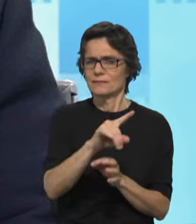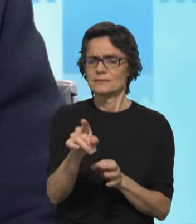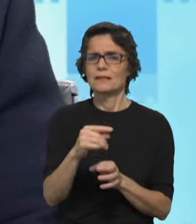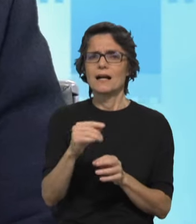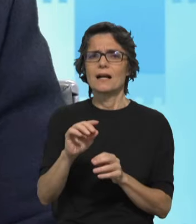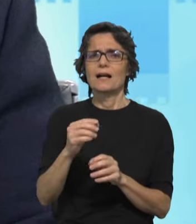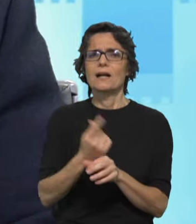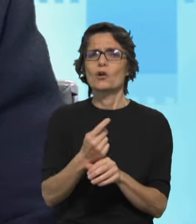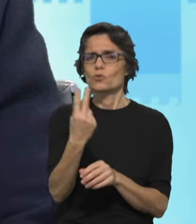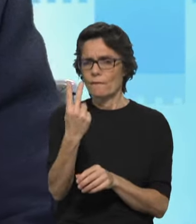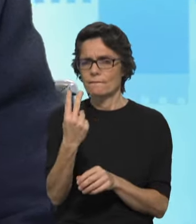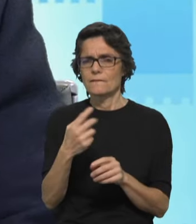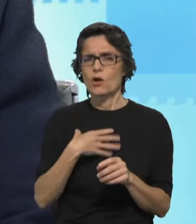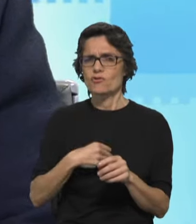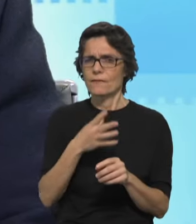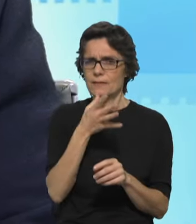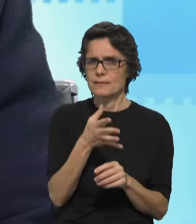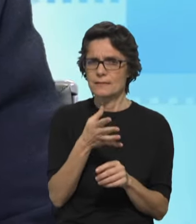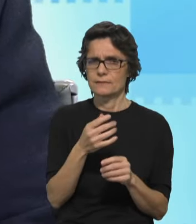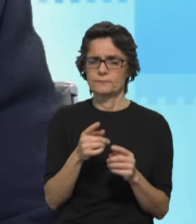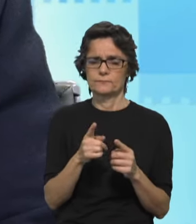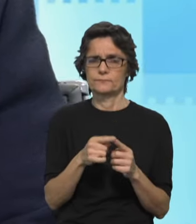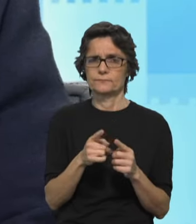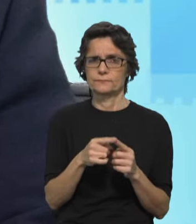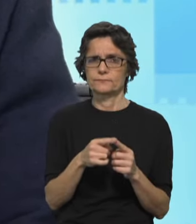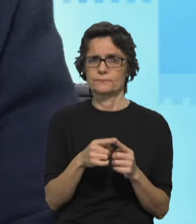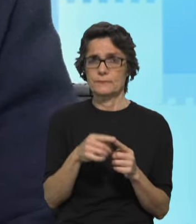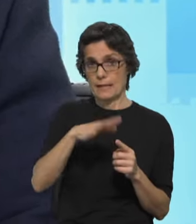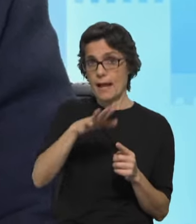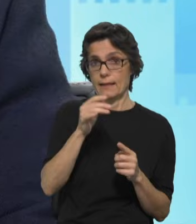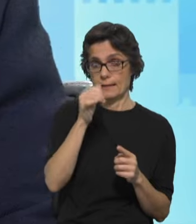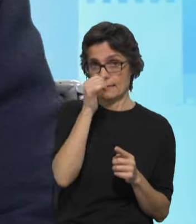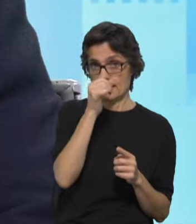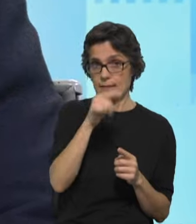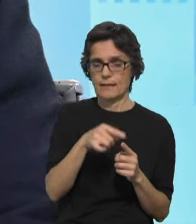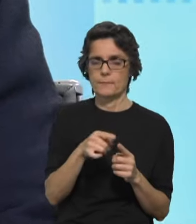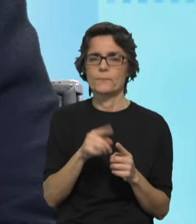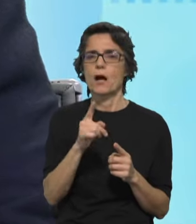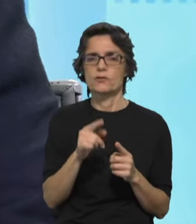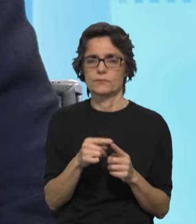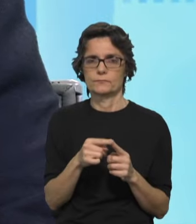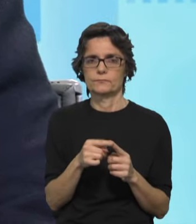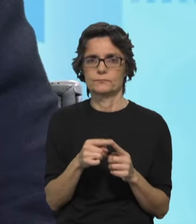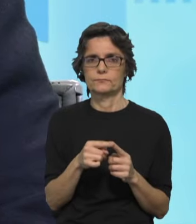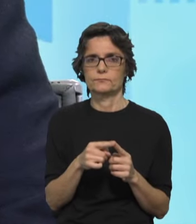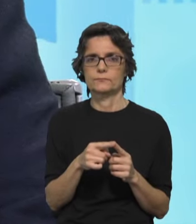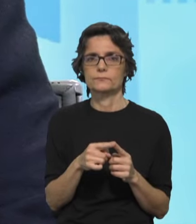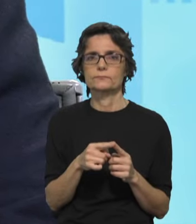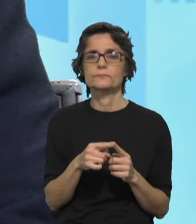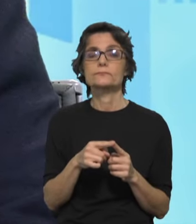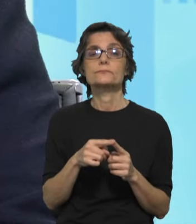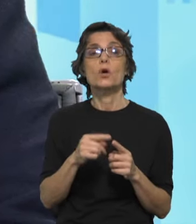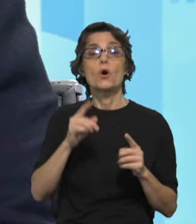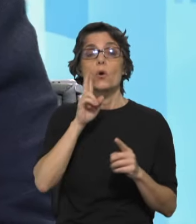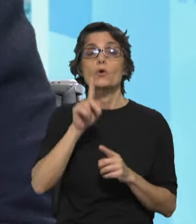coisas Sim. que me parece que têm sido interessantes no âmbito da Diocese de Santarém, da minha Sim. diocese, que foi a reativação do Laus Perene e,